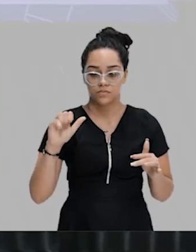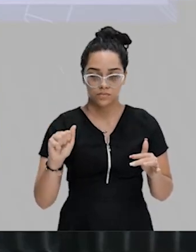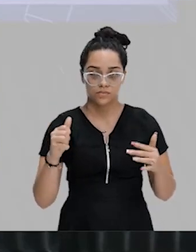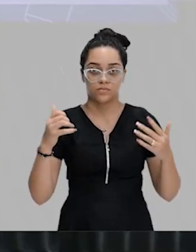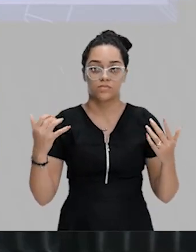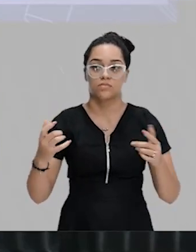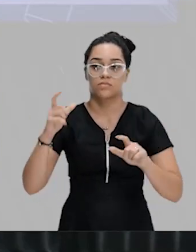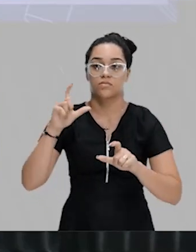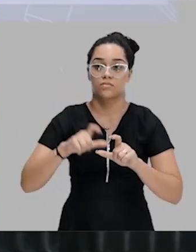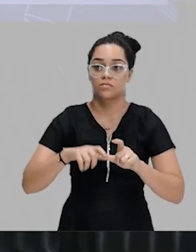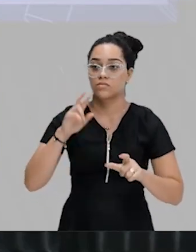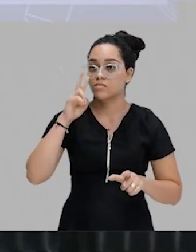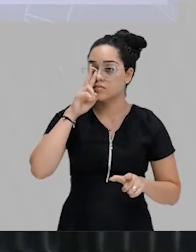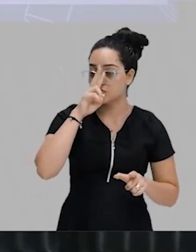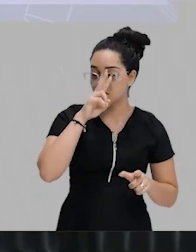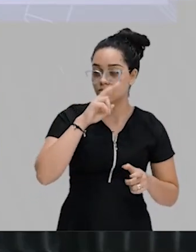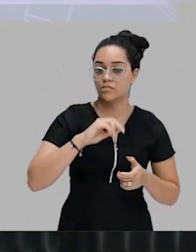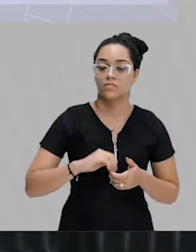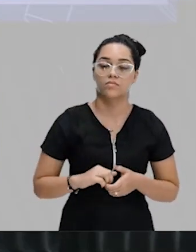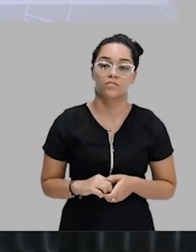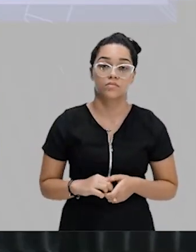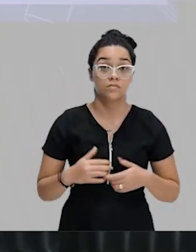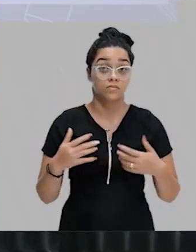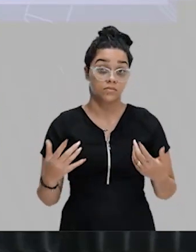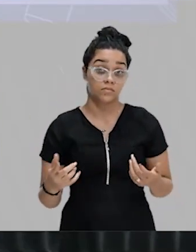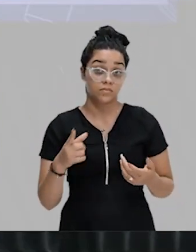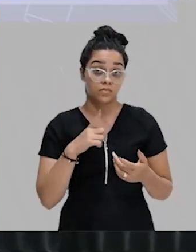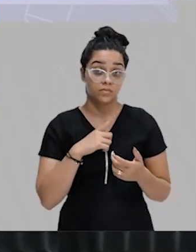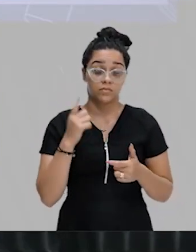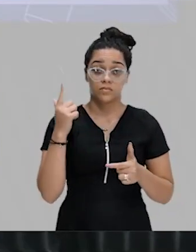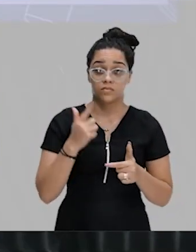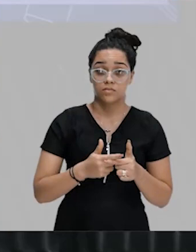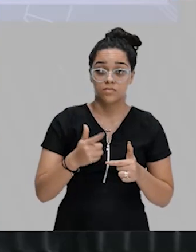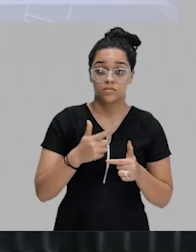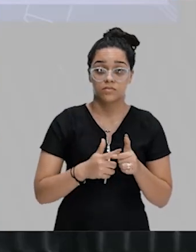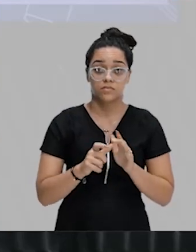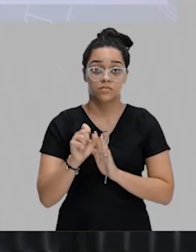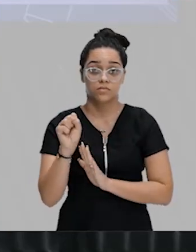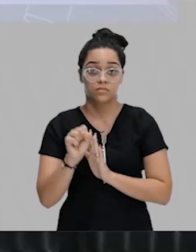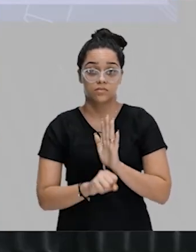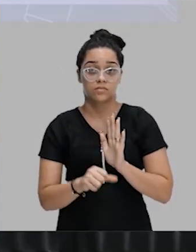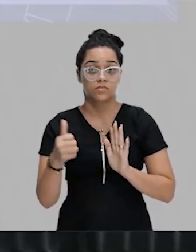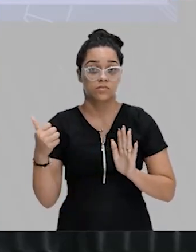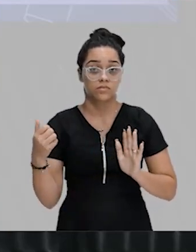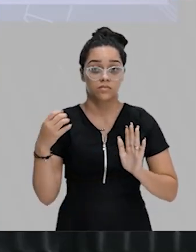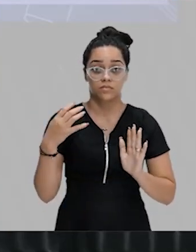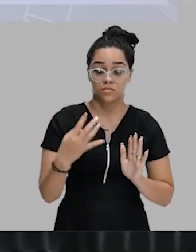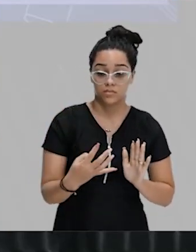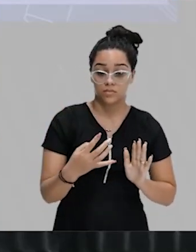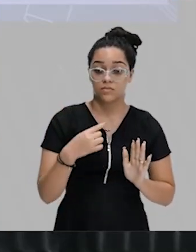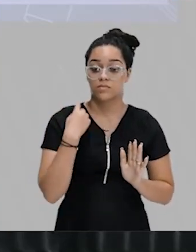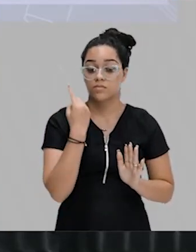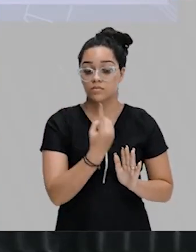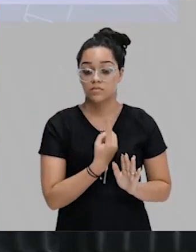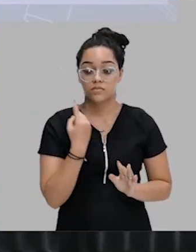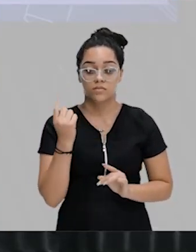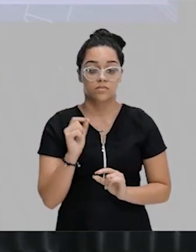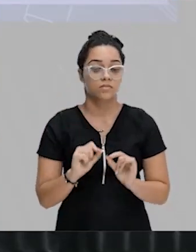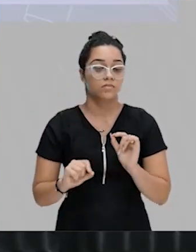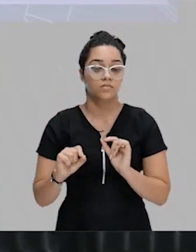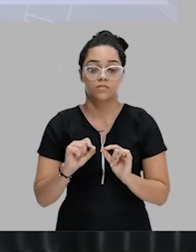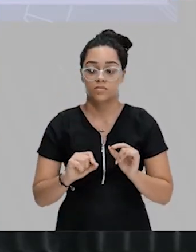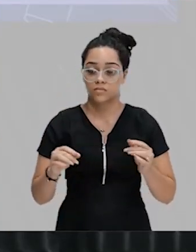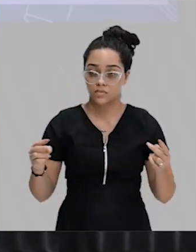tudo, um poder de soberano. A partir da crise do século XIV, o que nós iremos